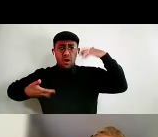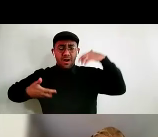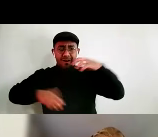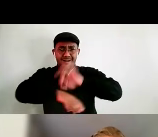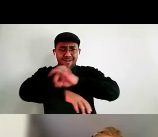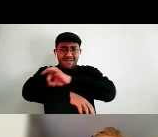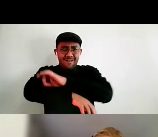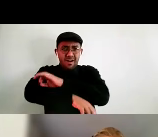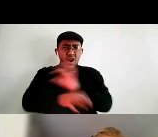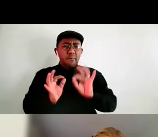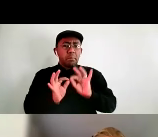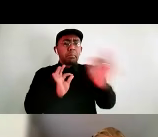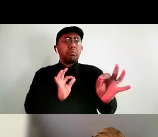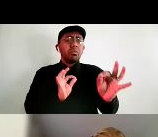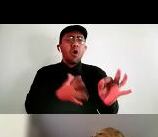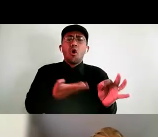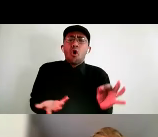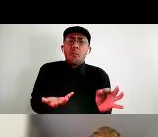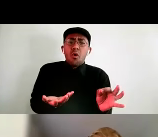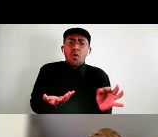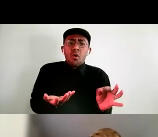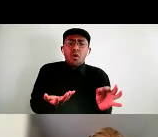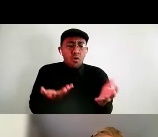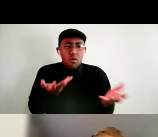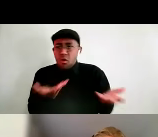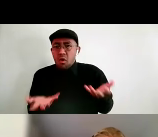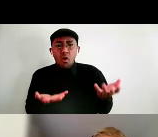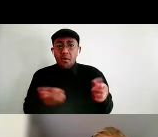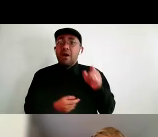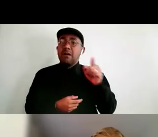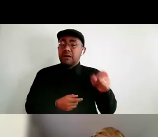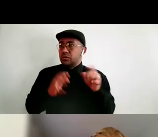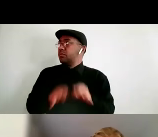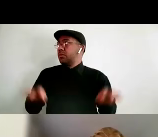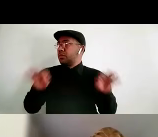que correm o risco da varíola do macaco, em